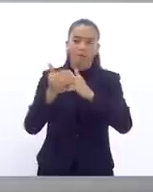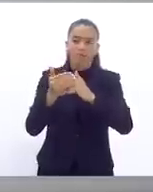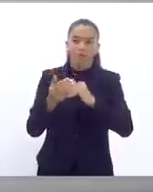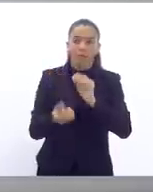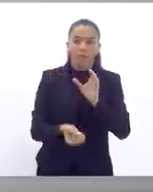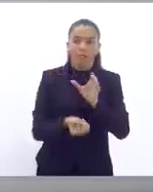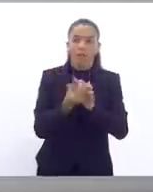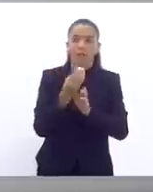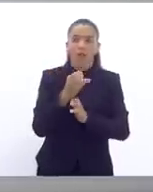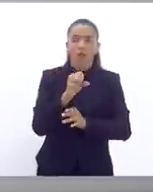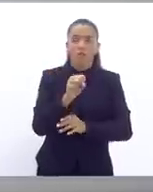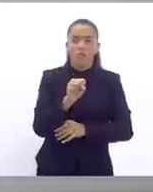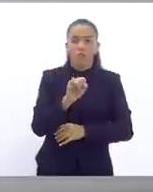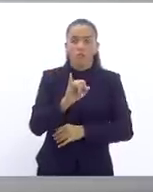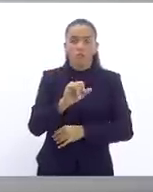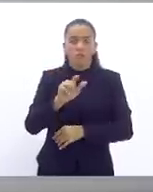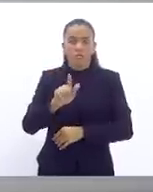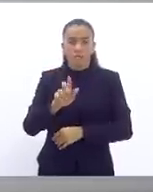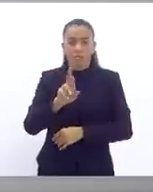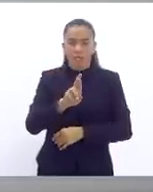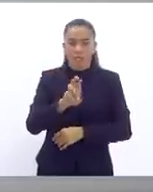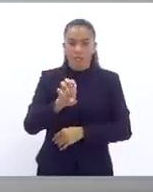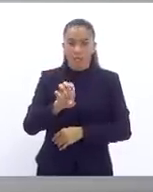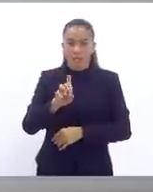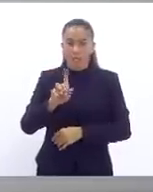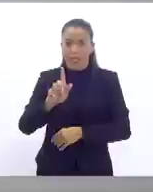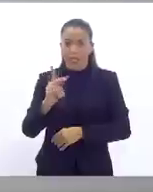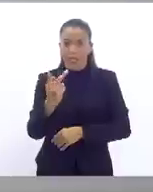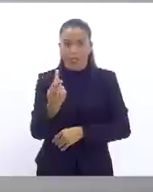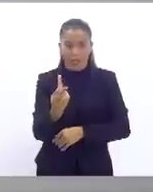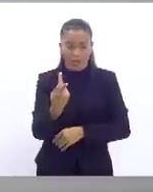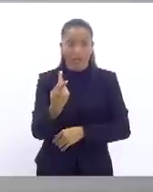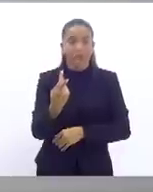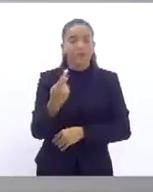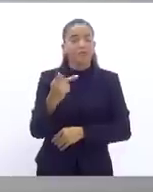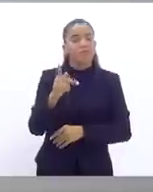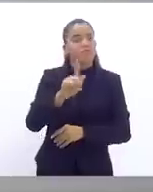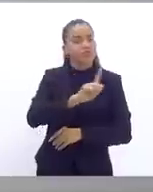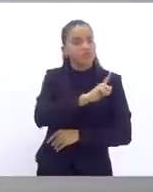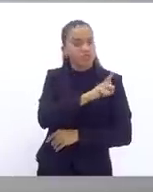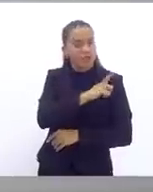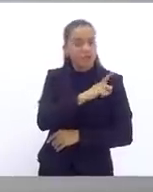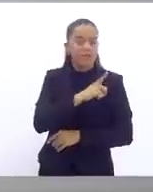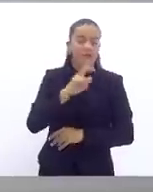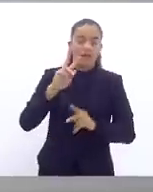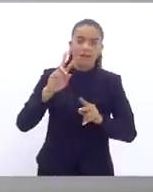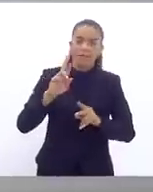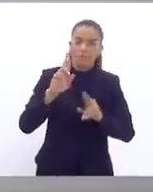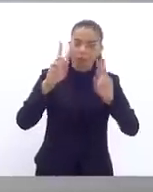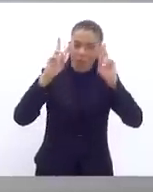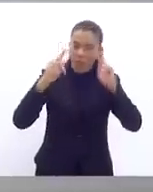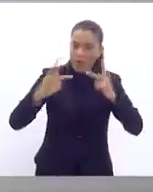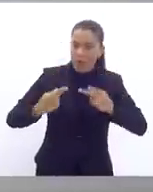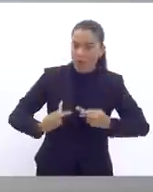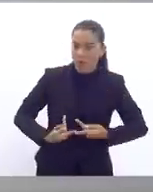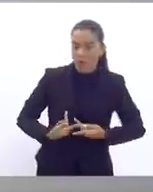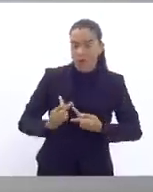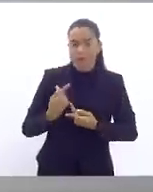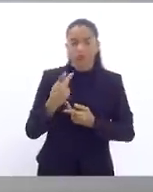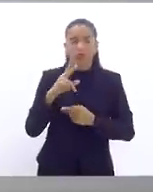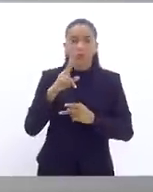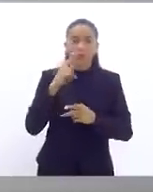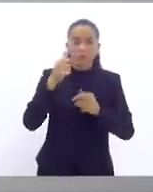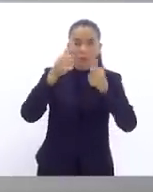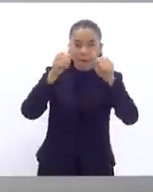Hair H sistema de informação de gerencial de Recursos Humanos para as que as revisões da pensão